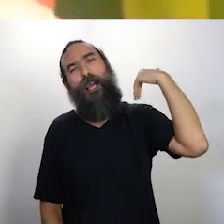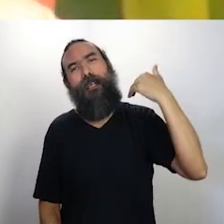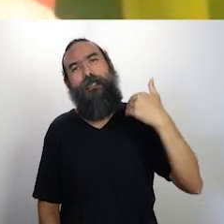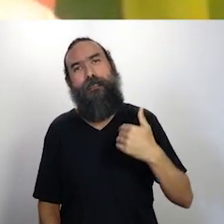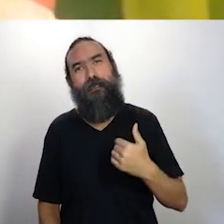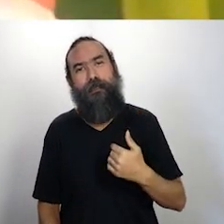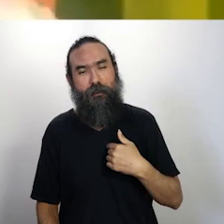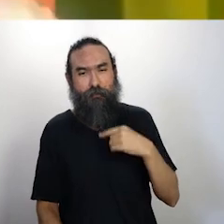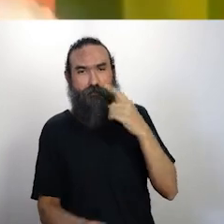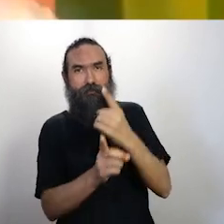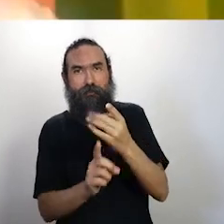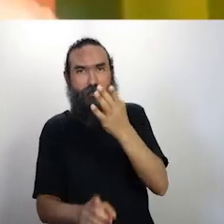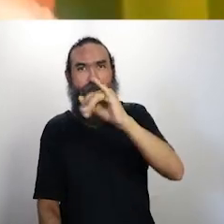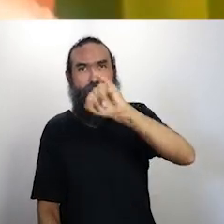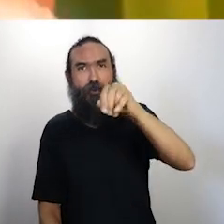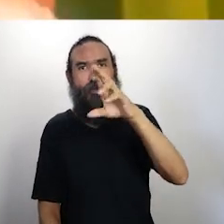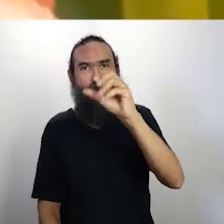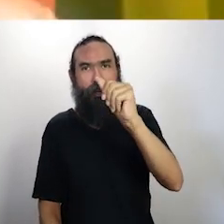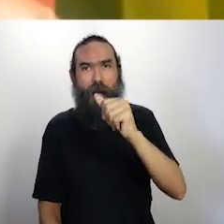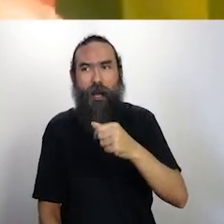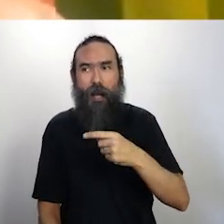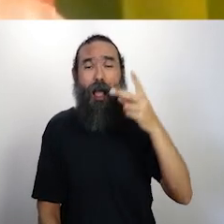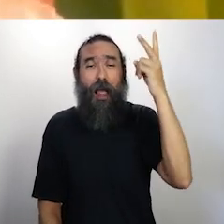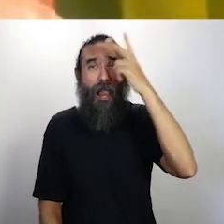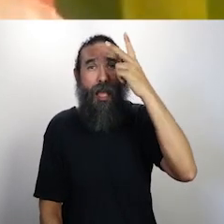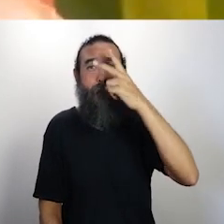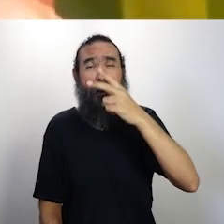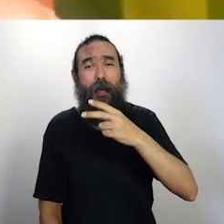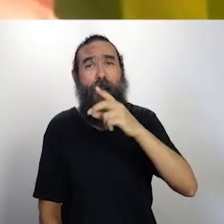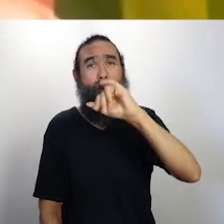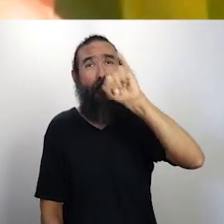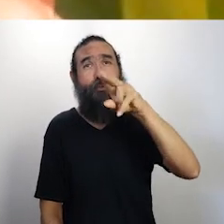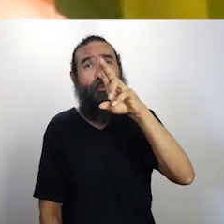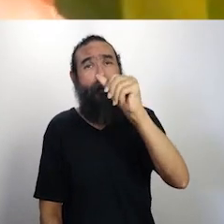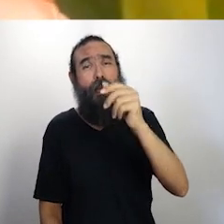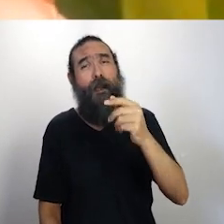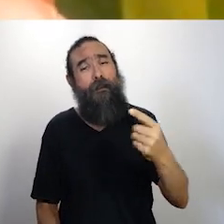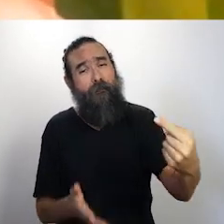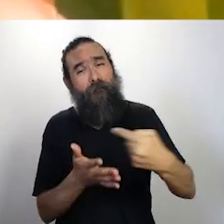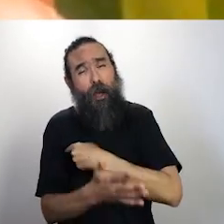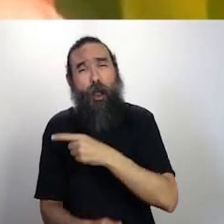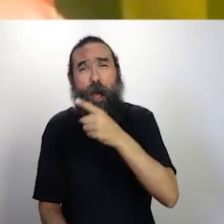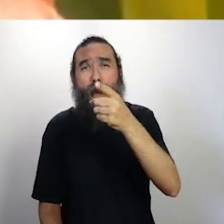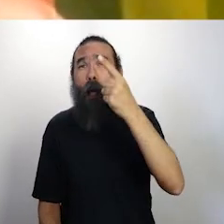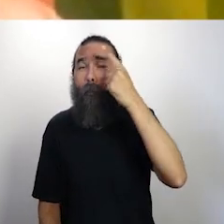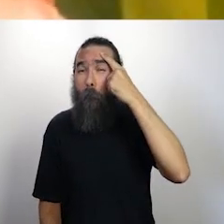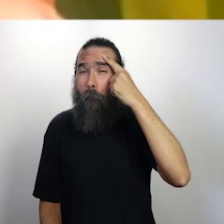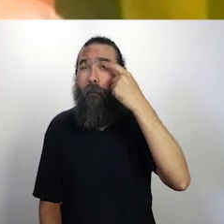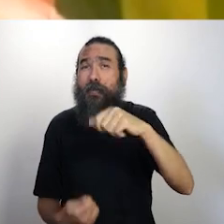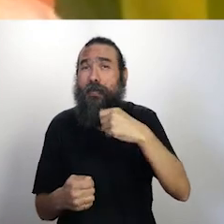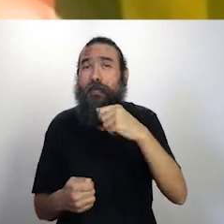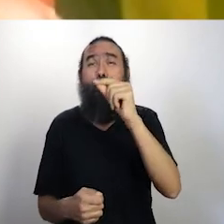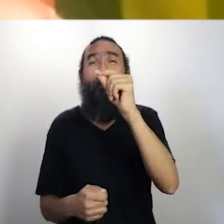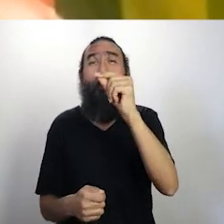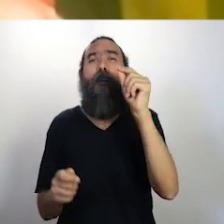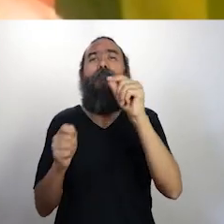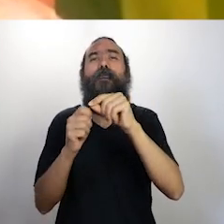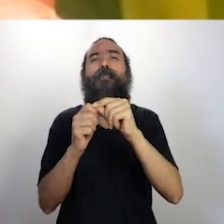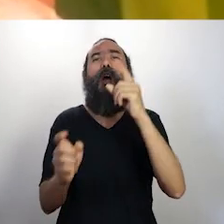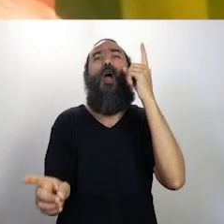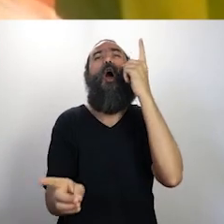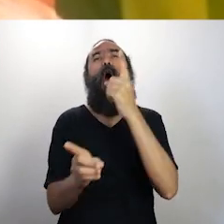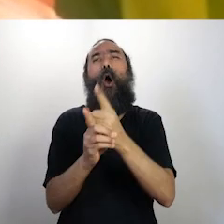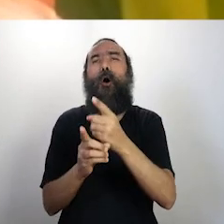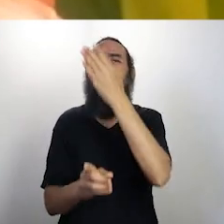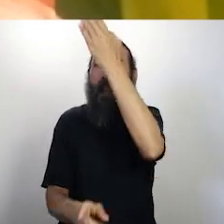ele falou você tem que pensar em um encontro das chapadas encontrar aí a cultura das chapadas eu lembro até